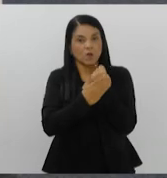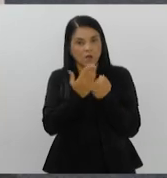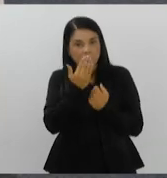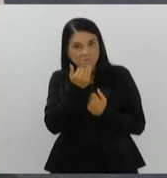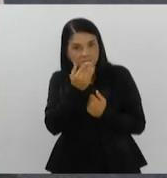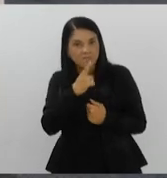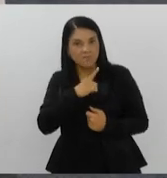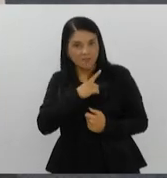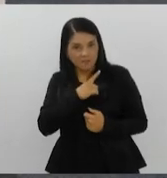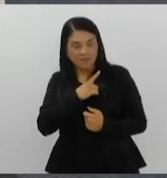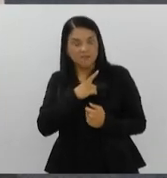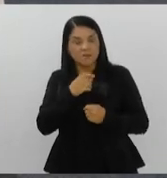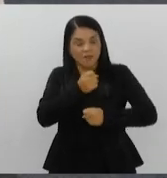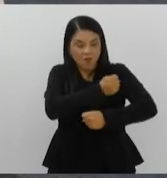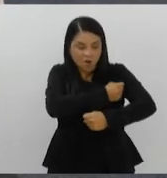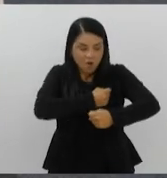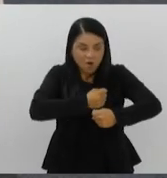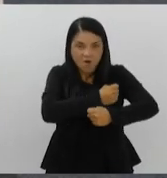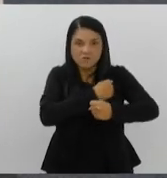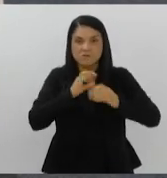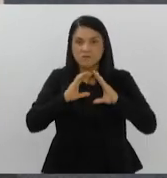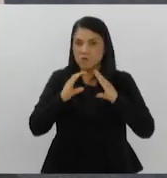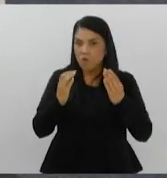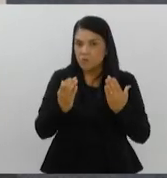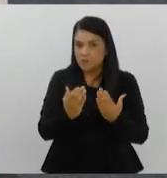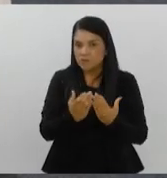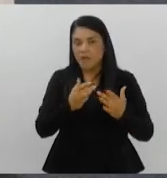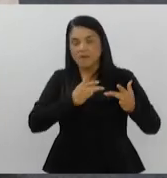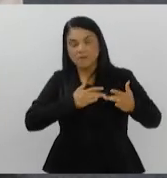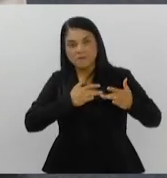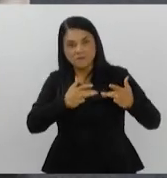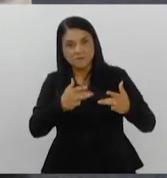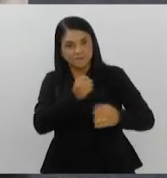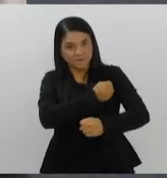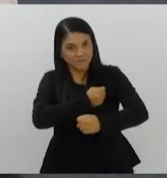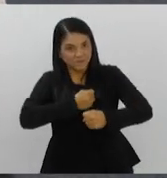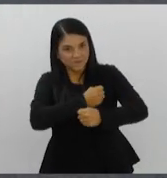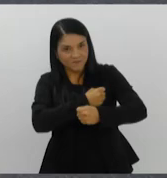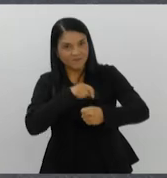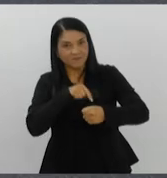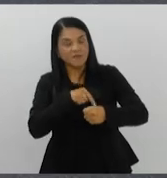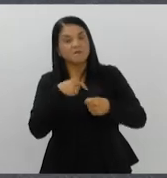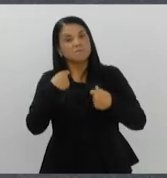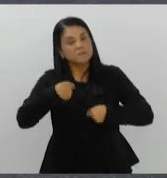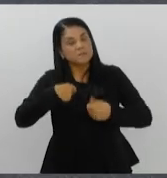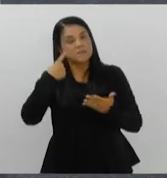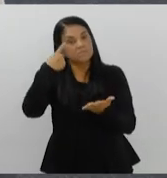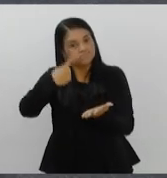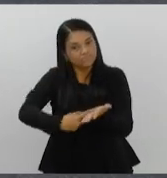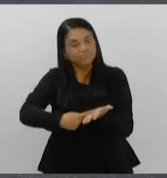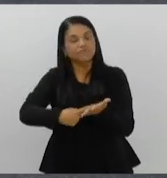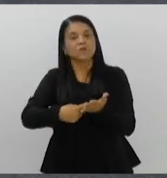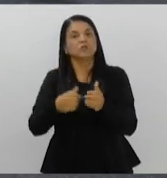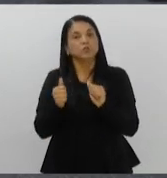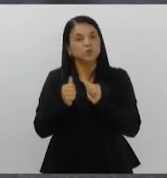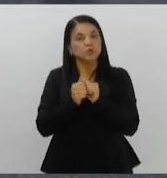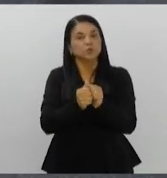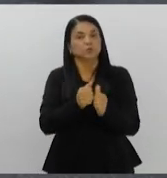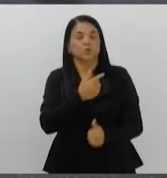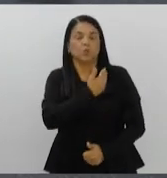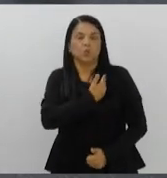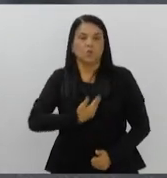passa pelas cozinhas comunitárias e pelas cozinhas solidárias, a gente precisa comprometer o governador do Estado